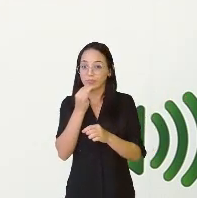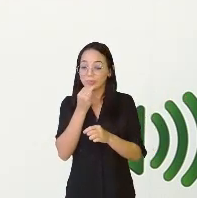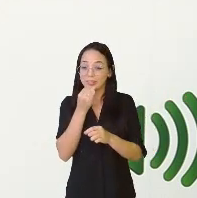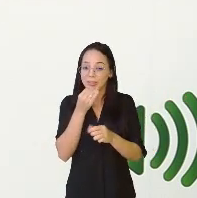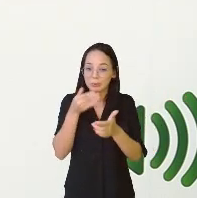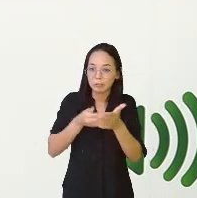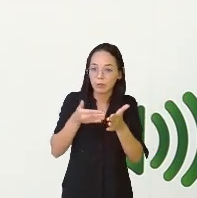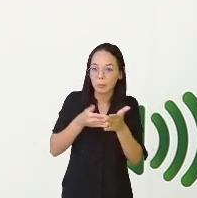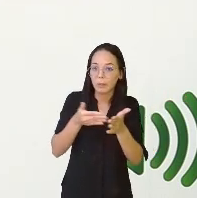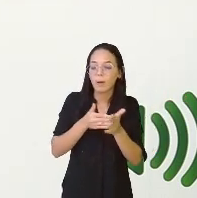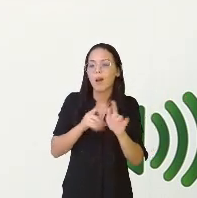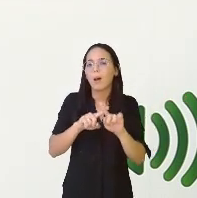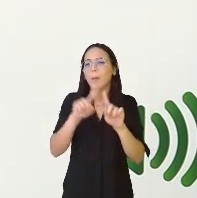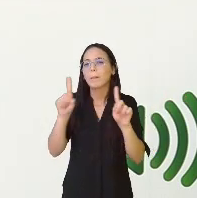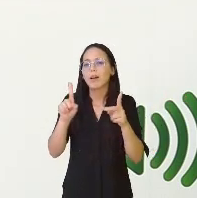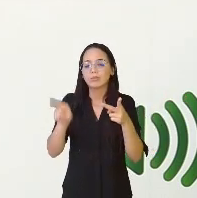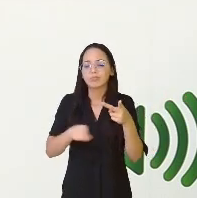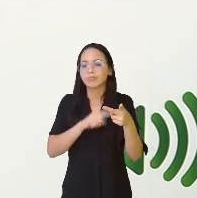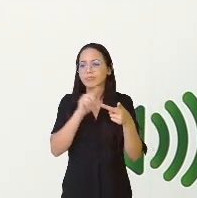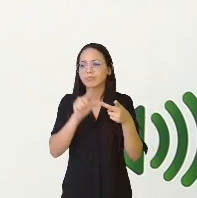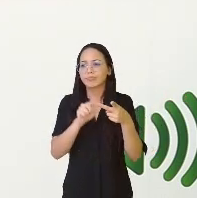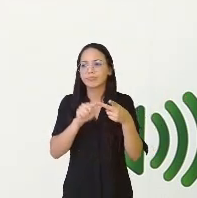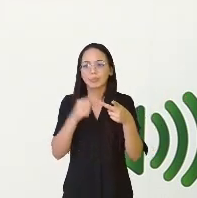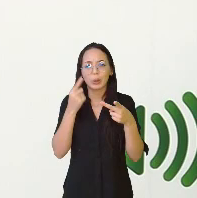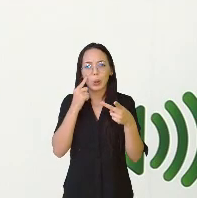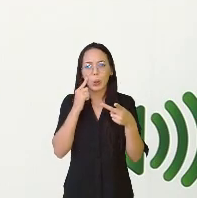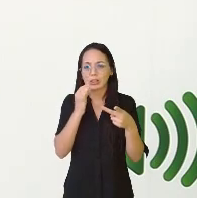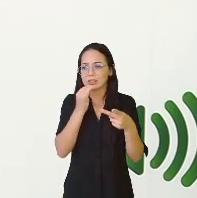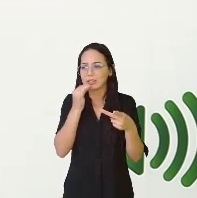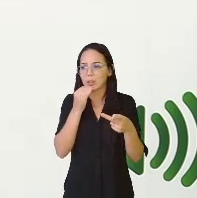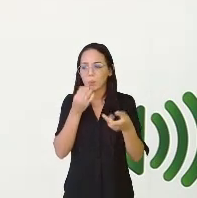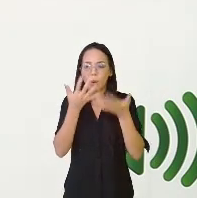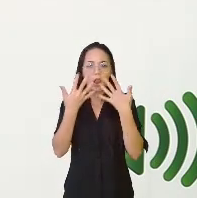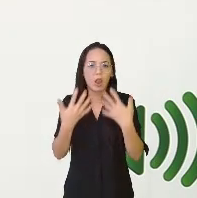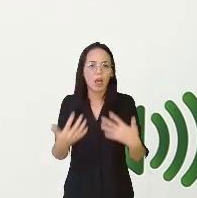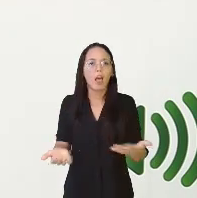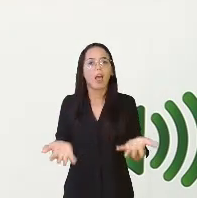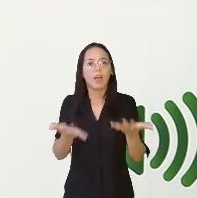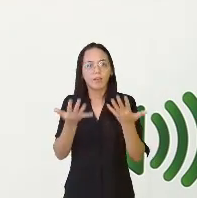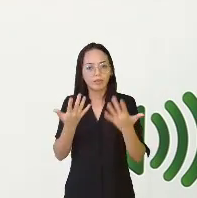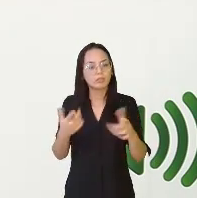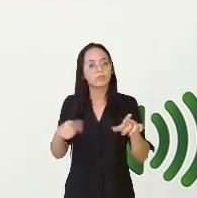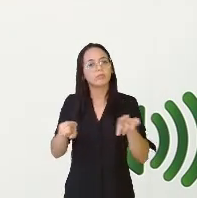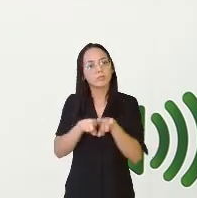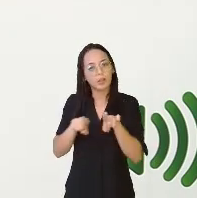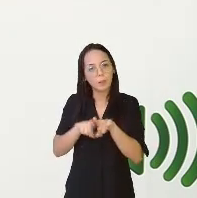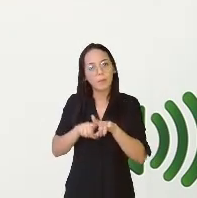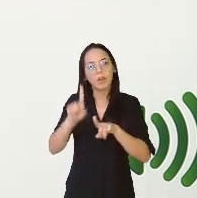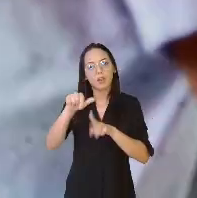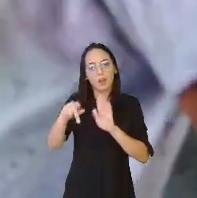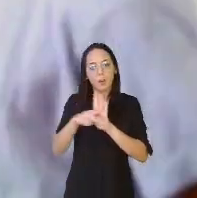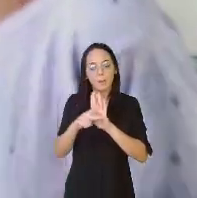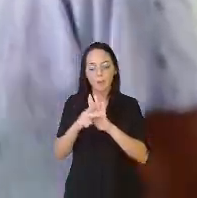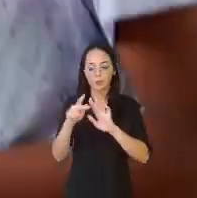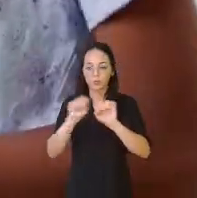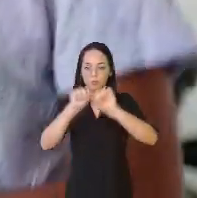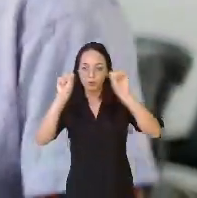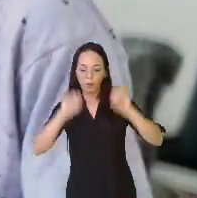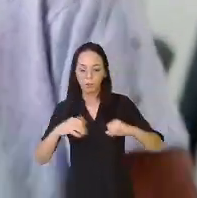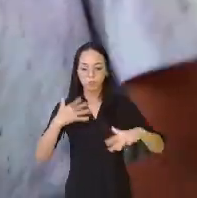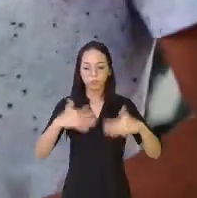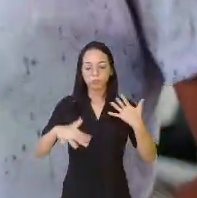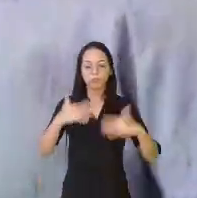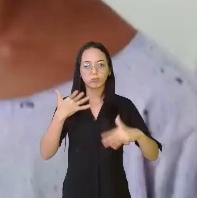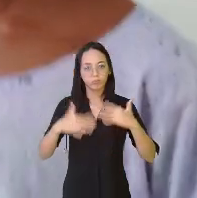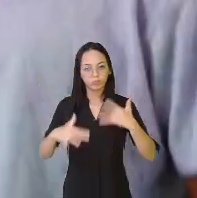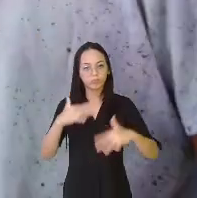estava em funcionamento. Mas aqui, nesse exemplo, também é um exemplo de que o sistema locomotor